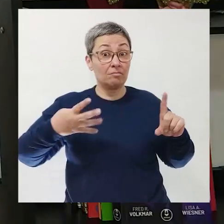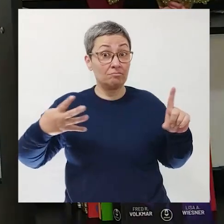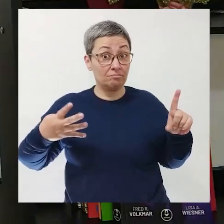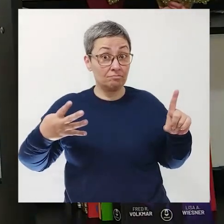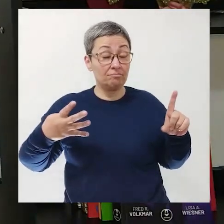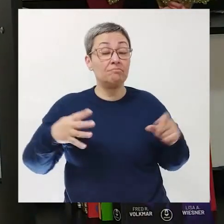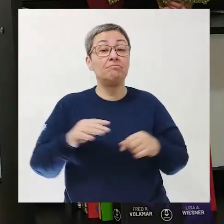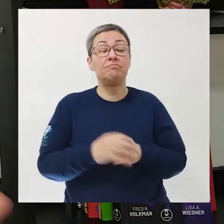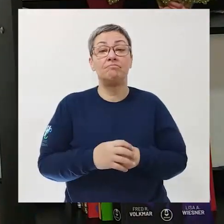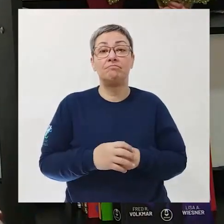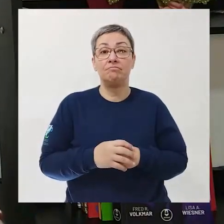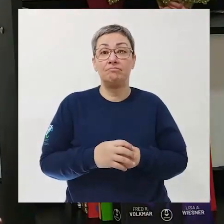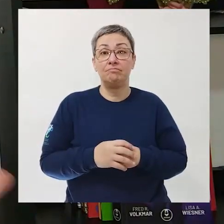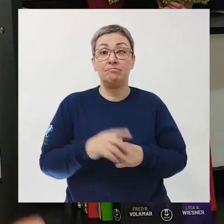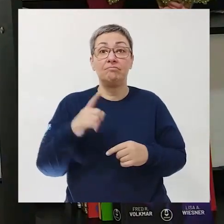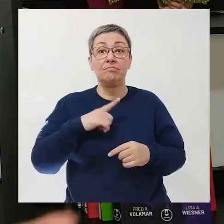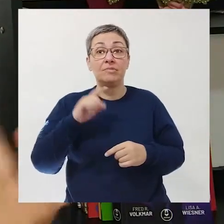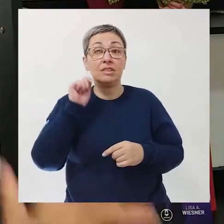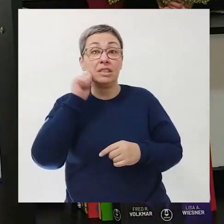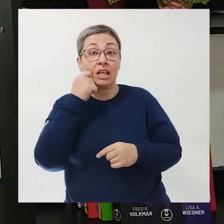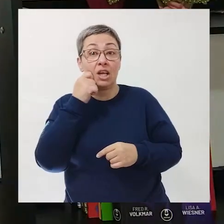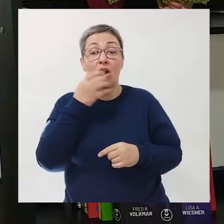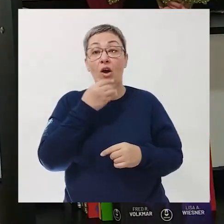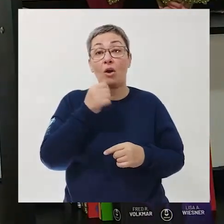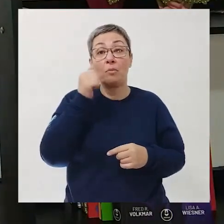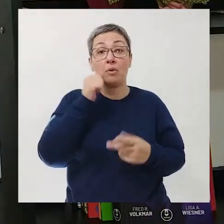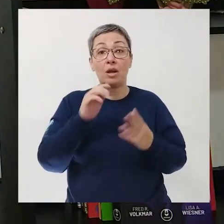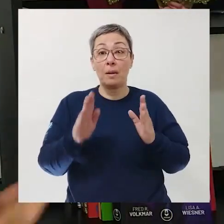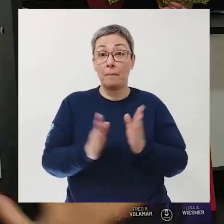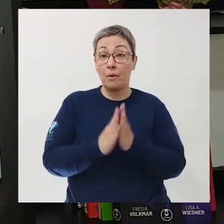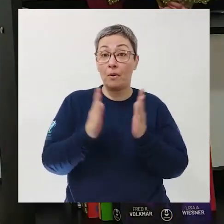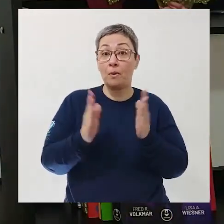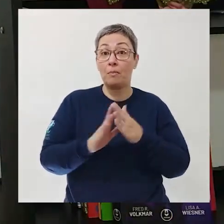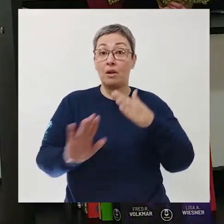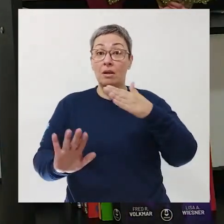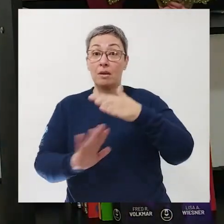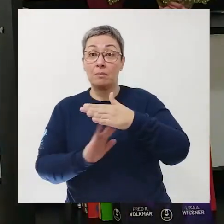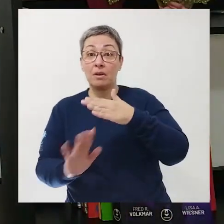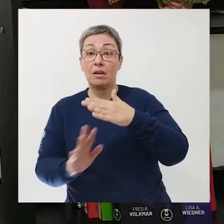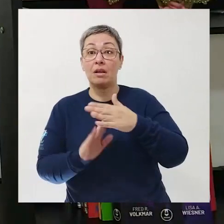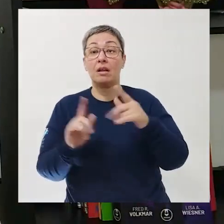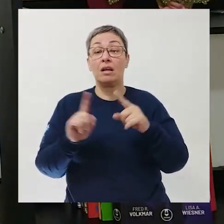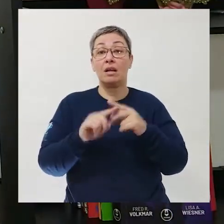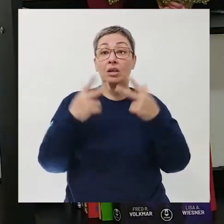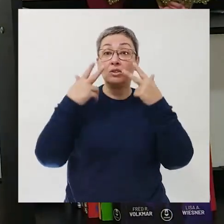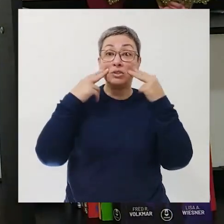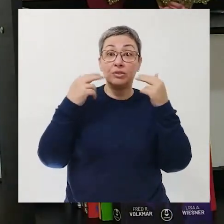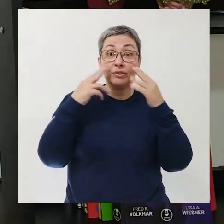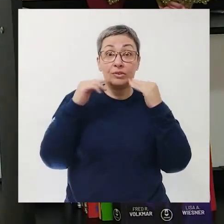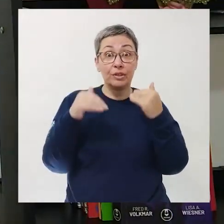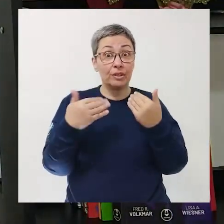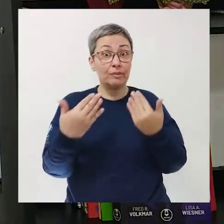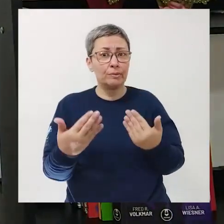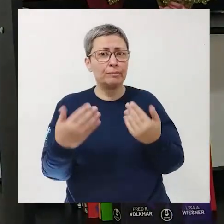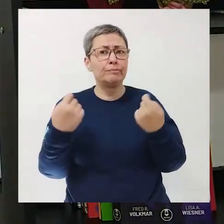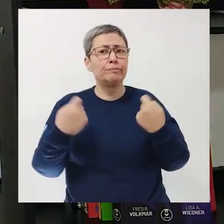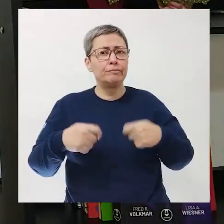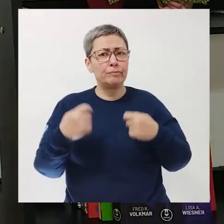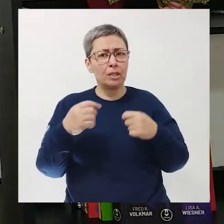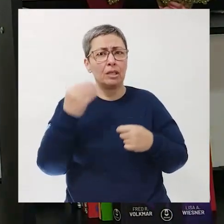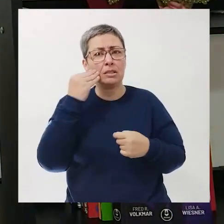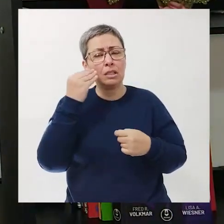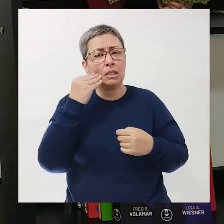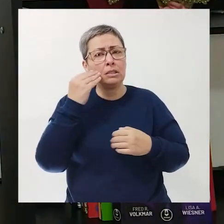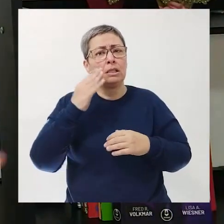LGBTQIA+, negros e negras, pobres, imigrantes, indígenas. Então, a gente tem que sempre tentar fazer